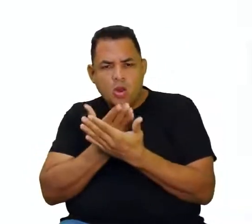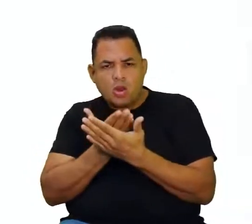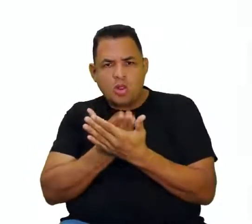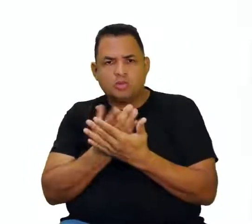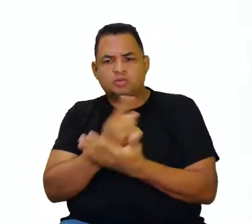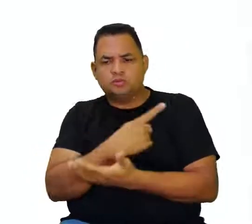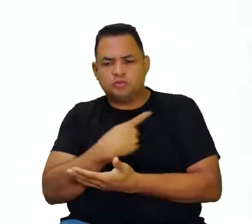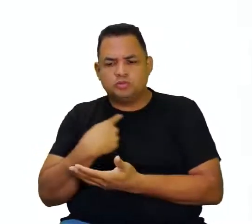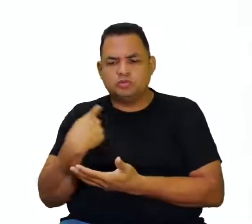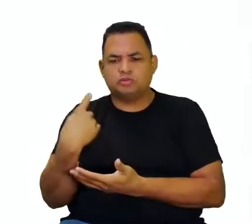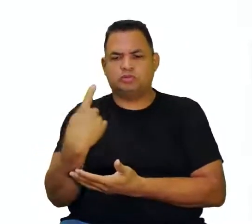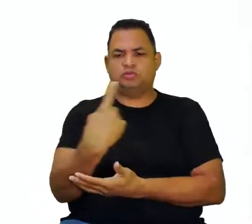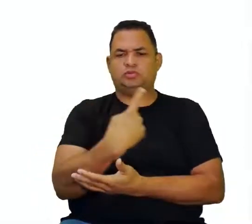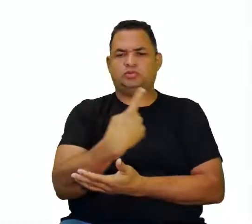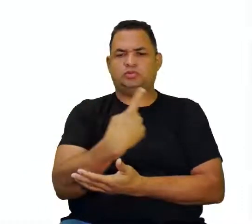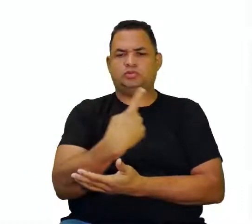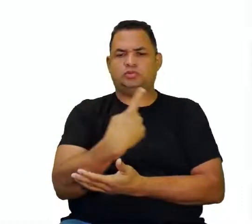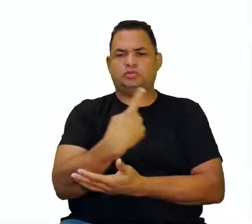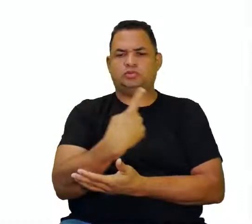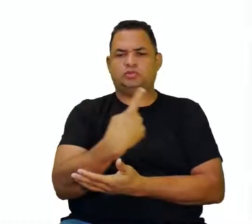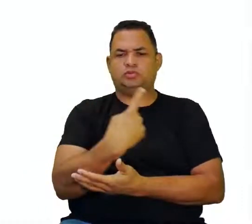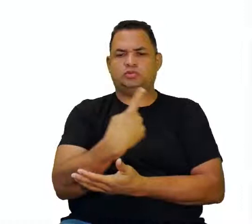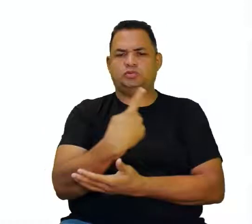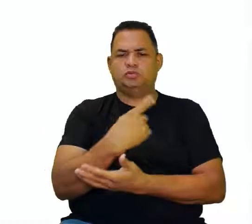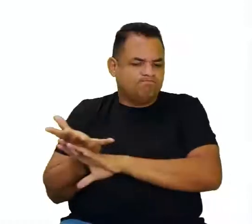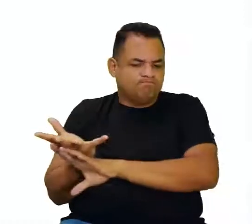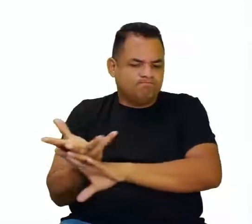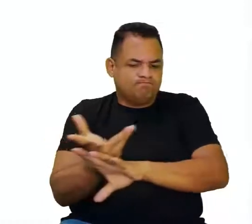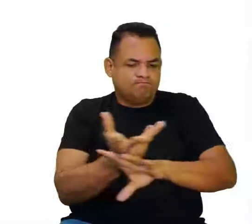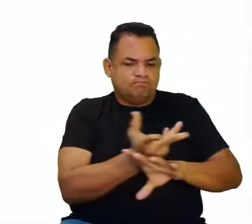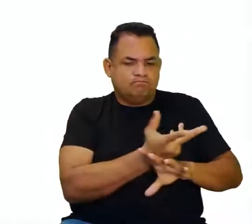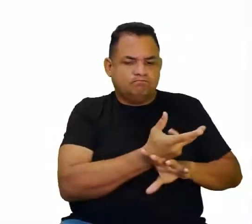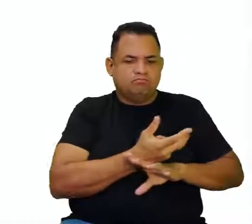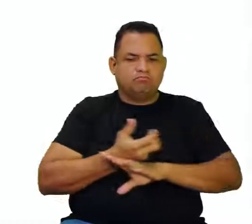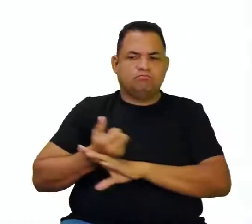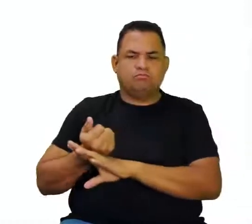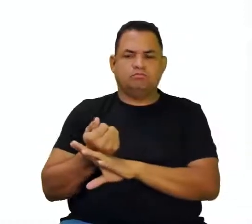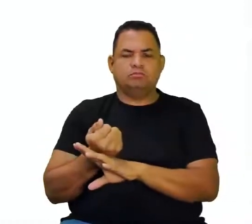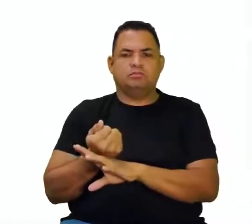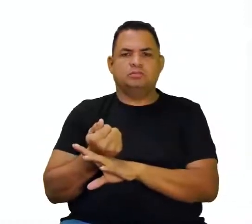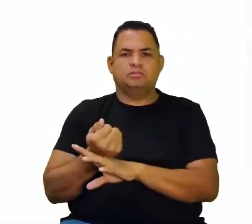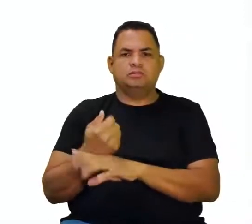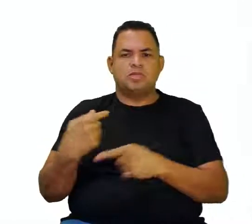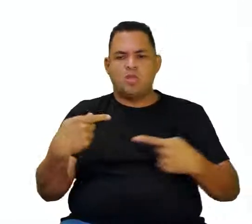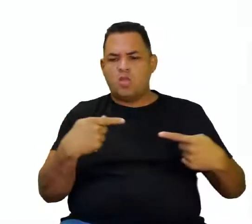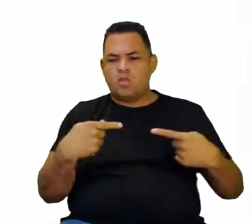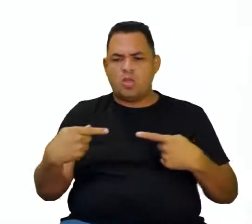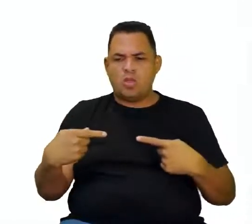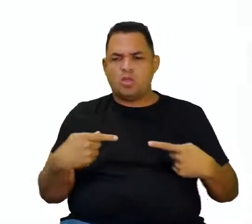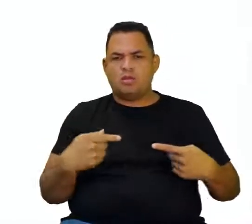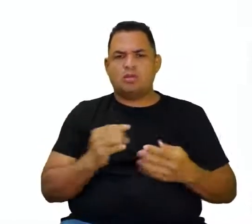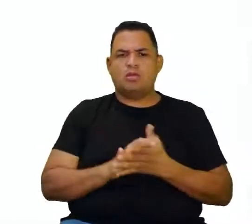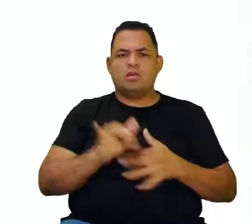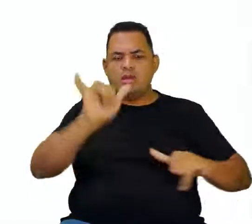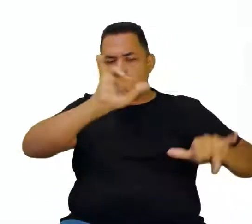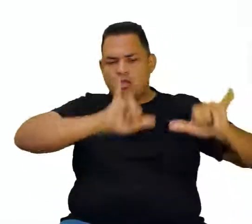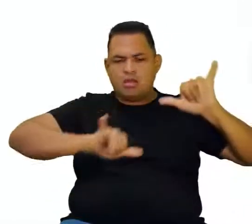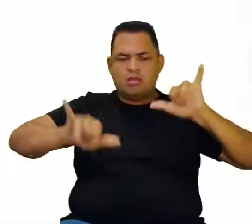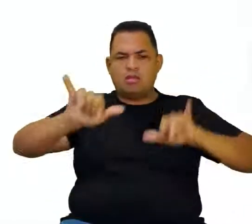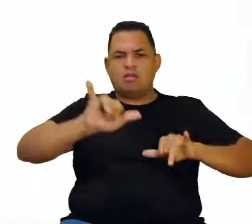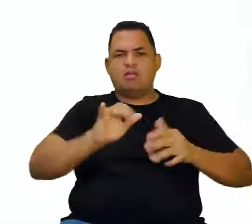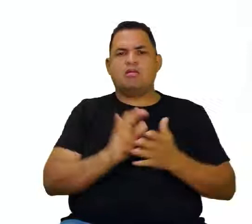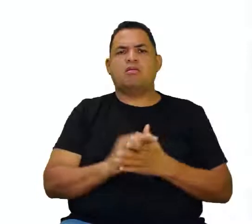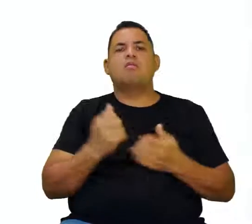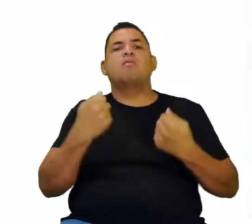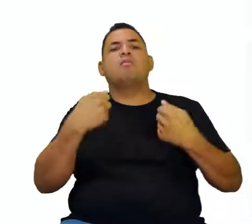as nossas disciplinas, elas estão relacionadas de um jeito ou de outro. A química, ela pode